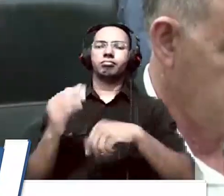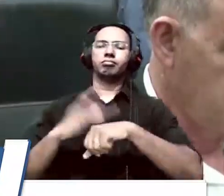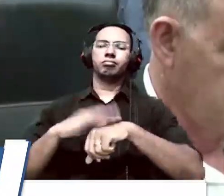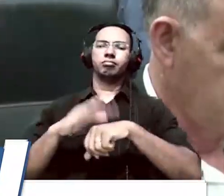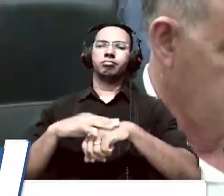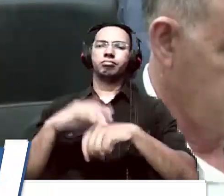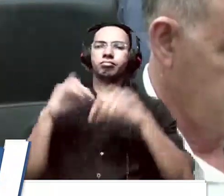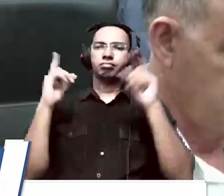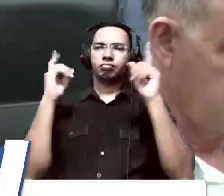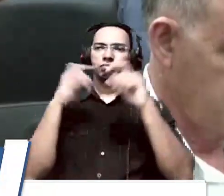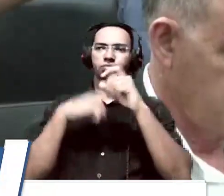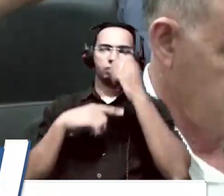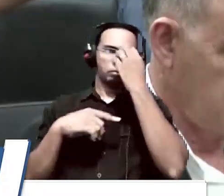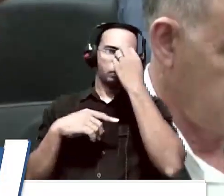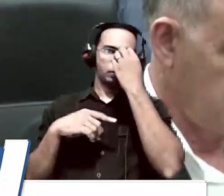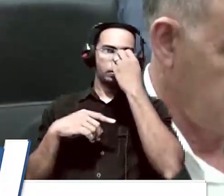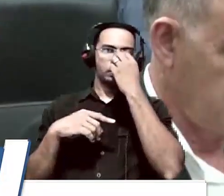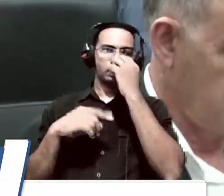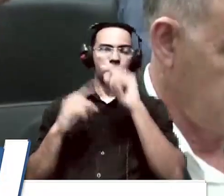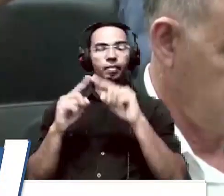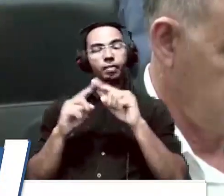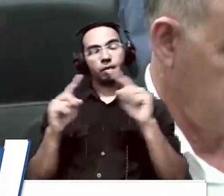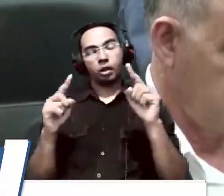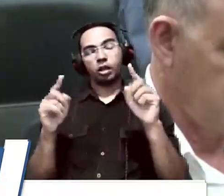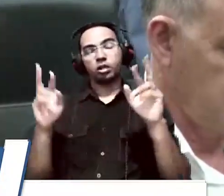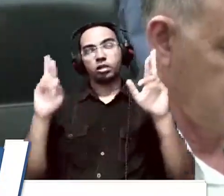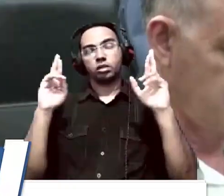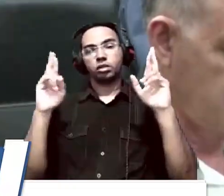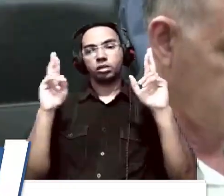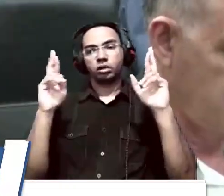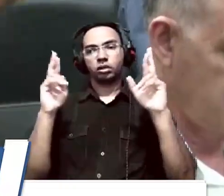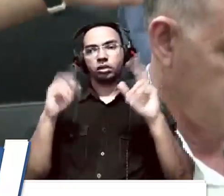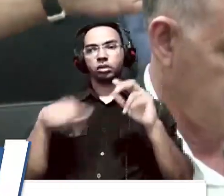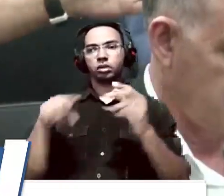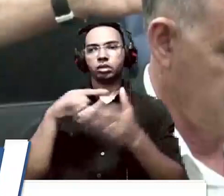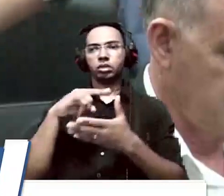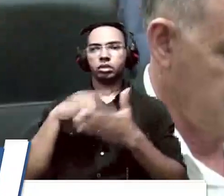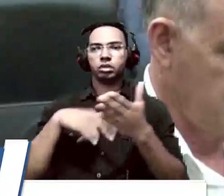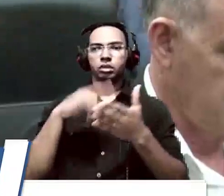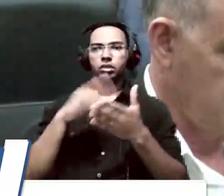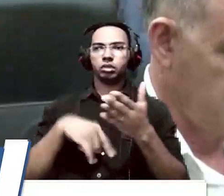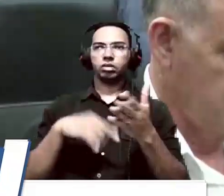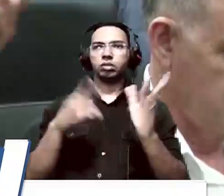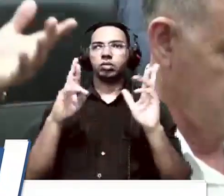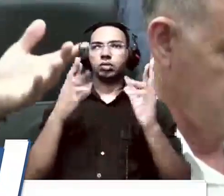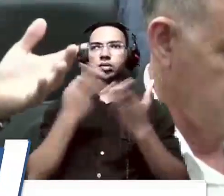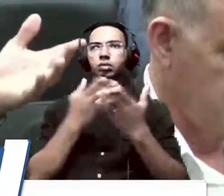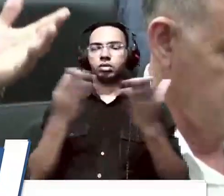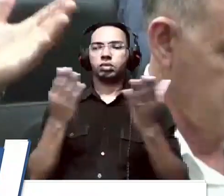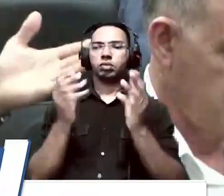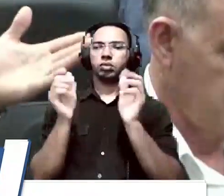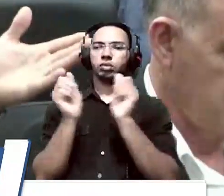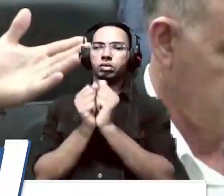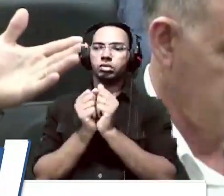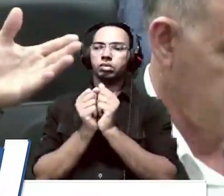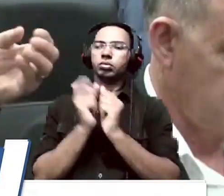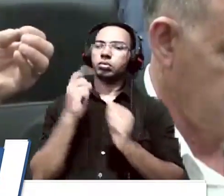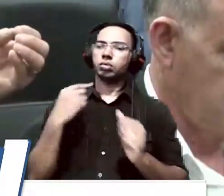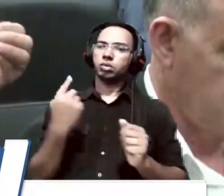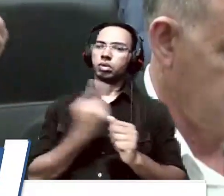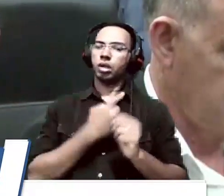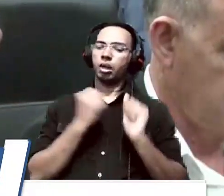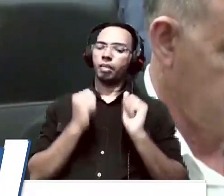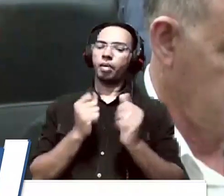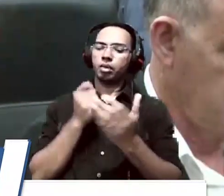si mesmo. Mas tomara que esse abaixo-assinado, tomara que vocês da Unesp se juntam a nós, para que seja cobrado do